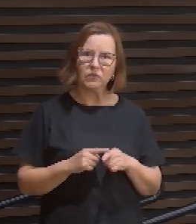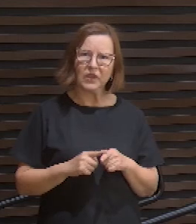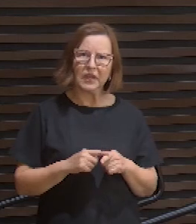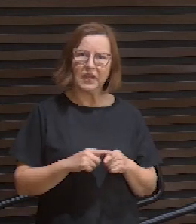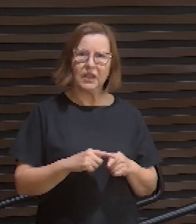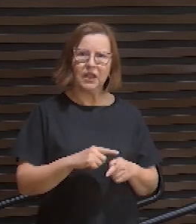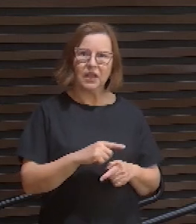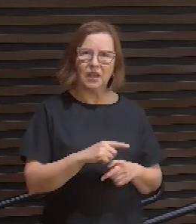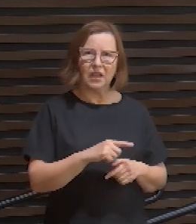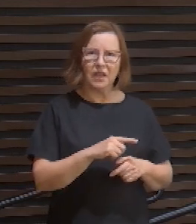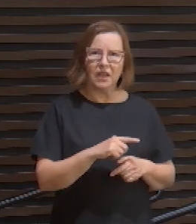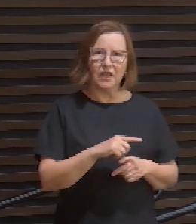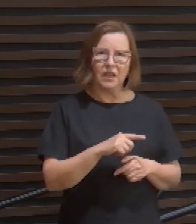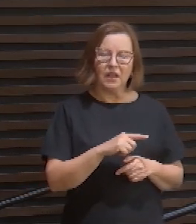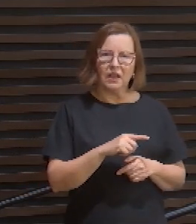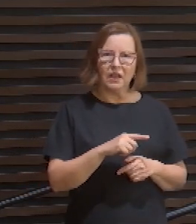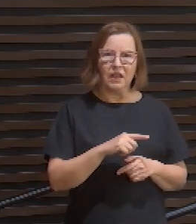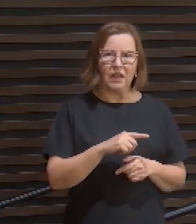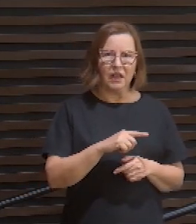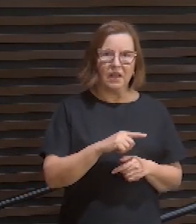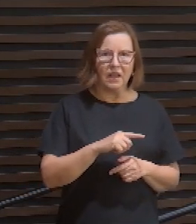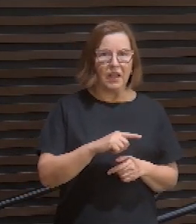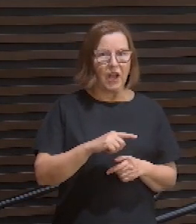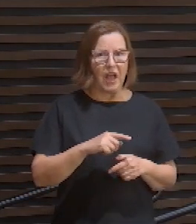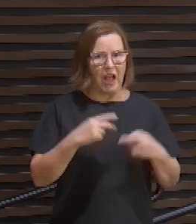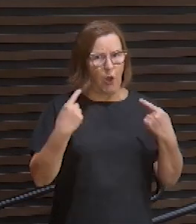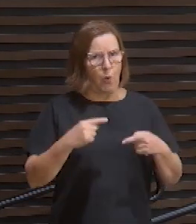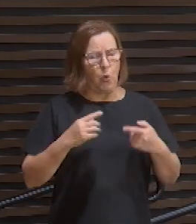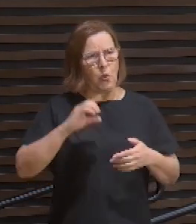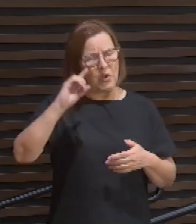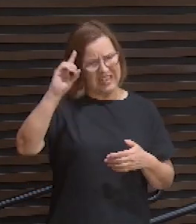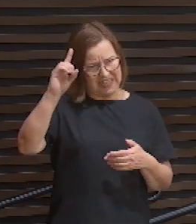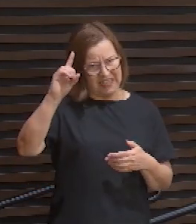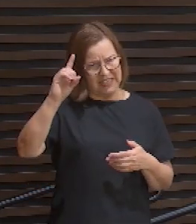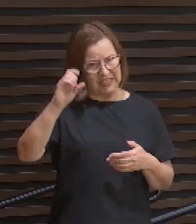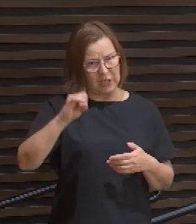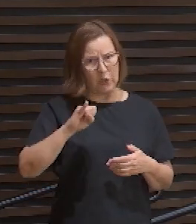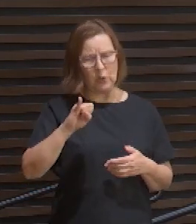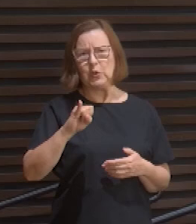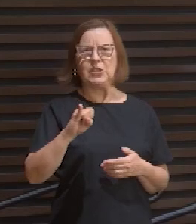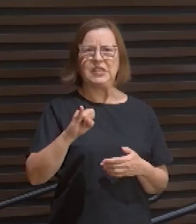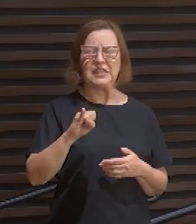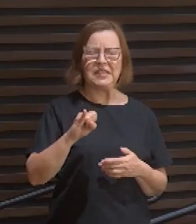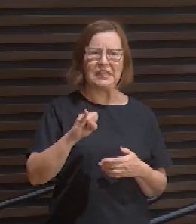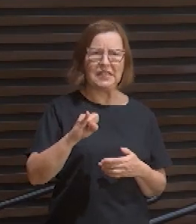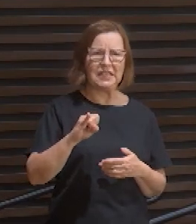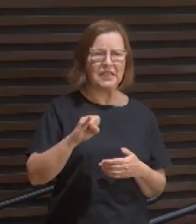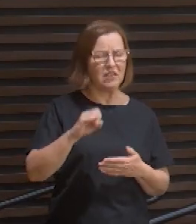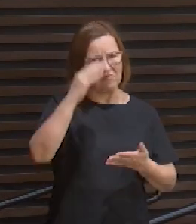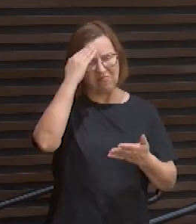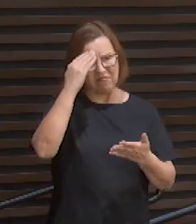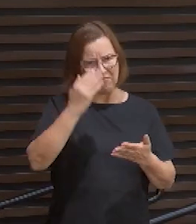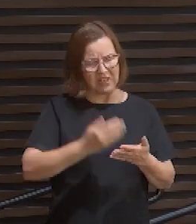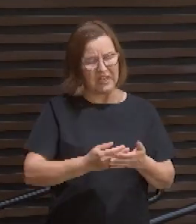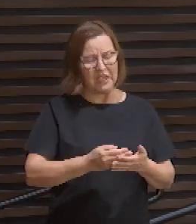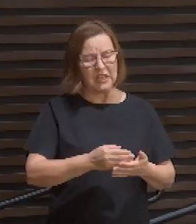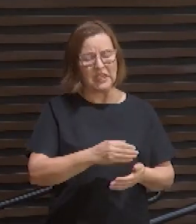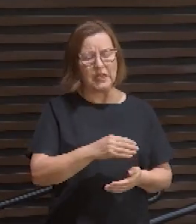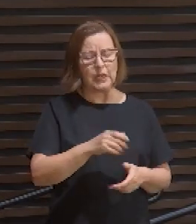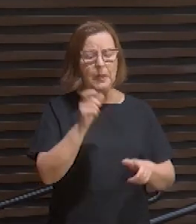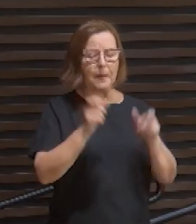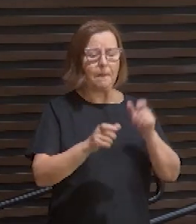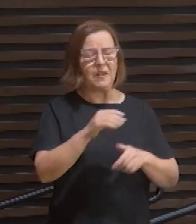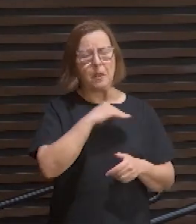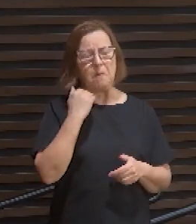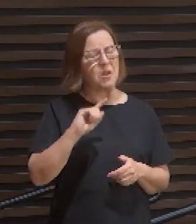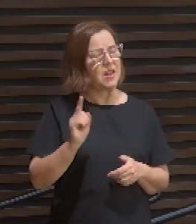Ele não ressuscitou, se é certo que os mortos não ressuscitam. Porque se os mortos não ressuscitam, também Cristo não